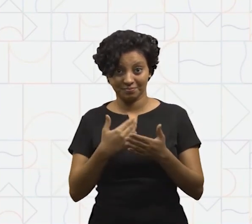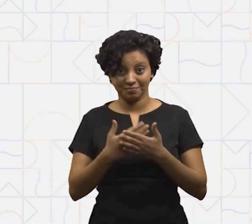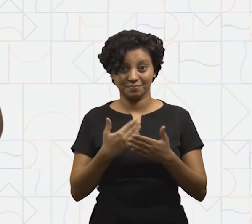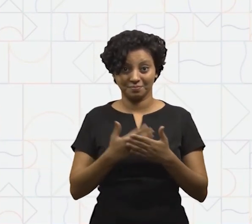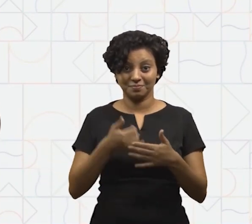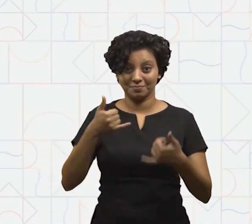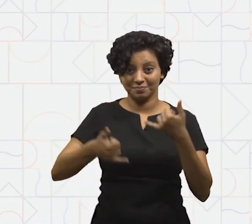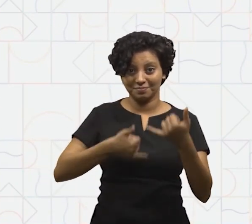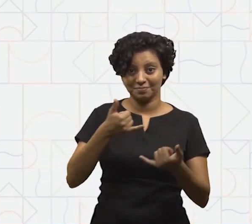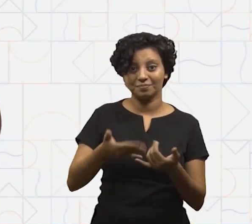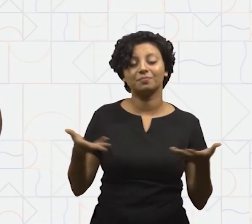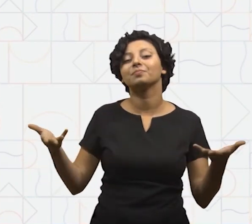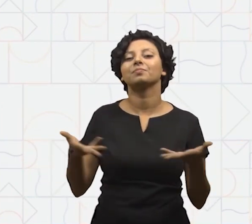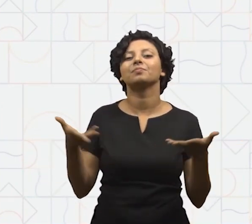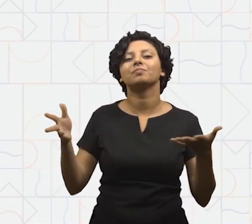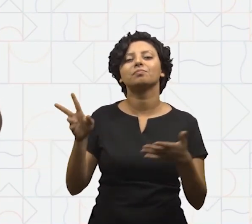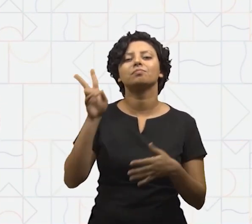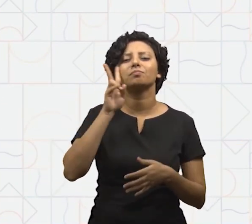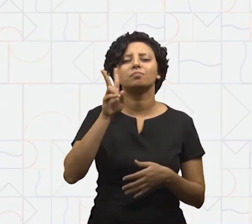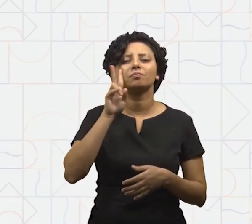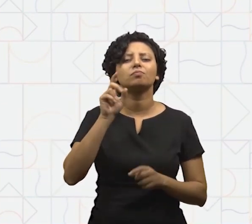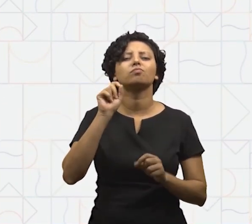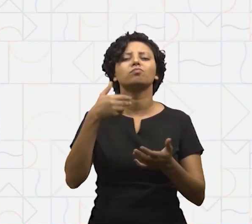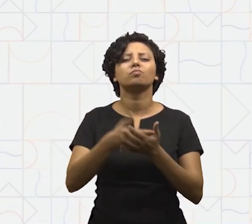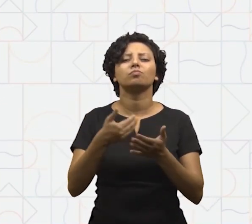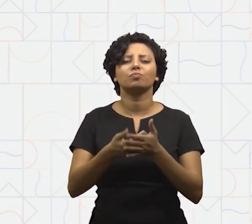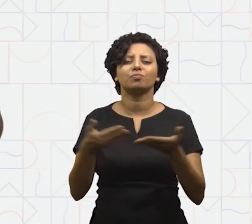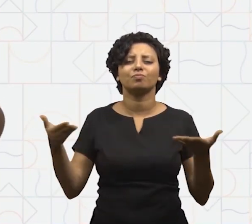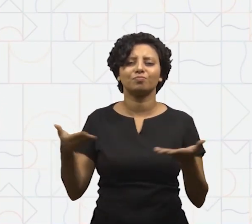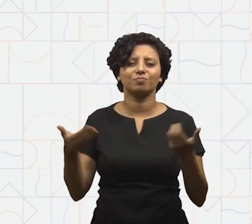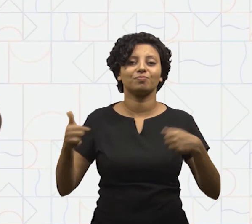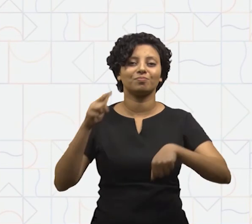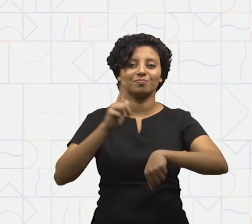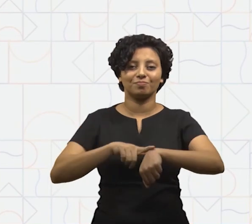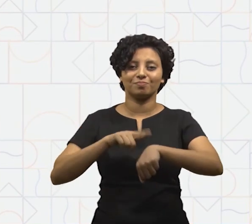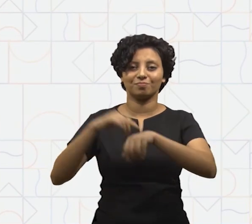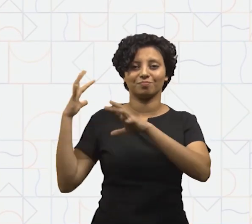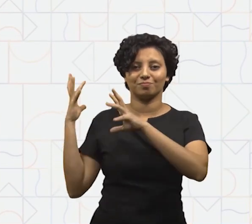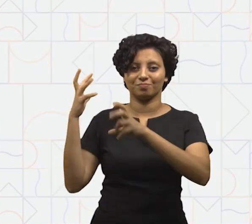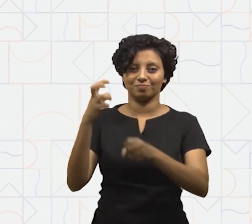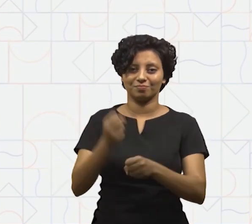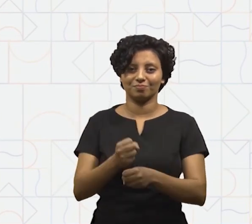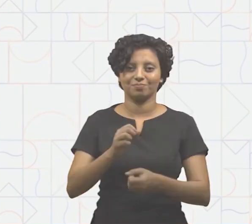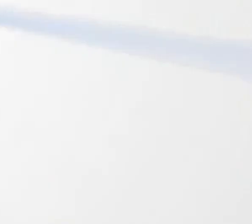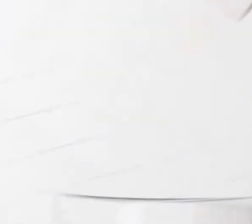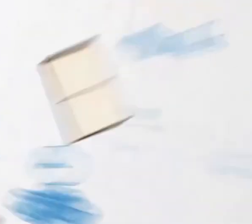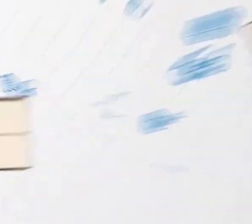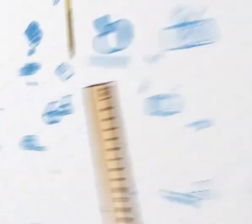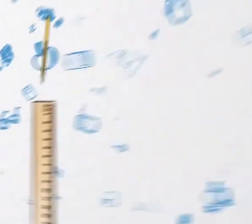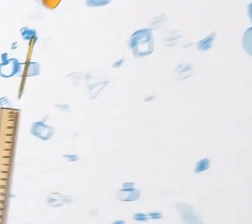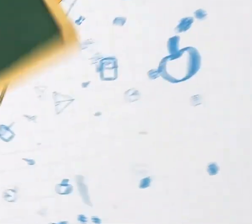divertiu? Agora vamos lembrar um pouco do que vimos na aula de hoje. Chegou a hora da revisão.